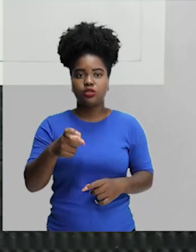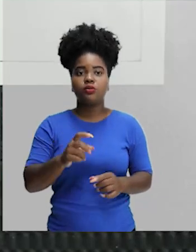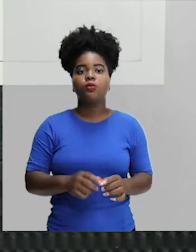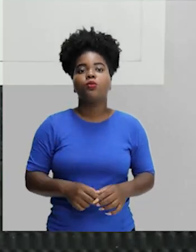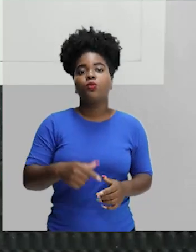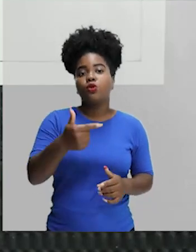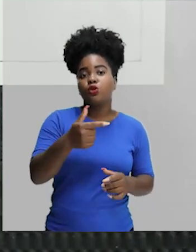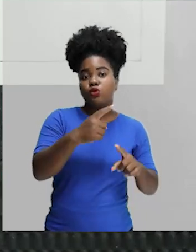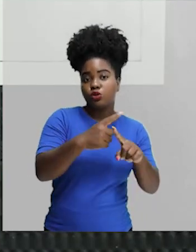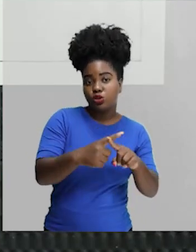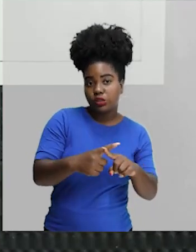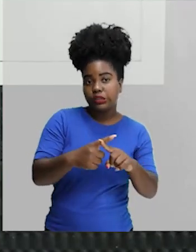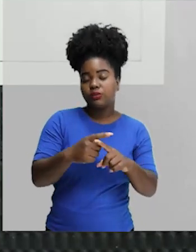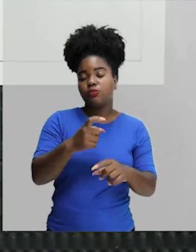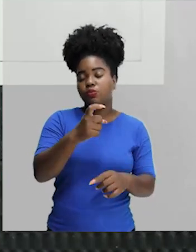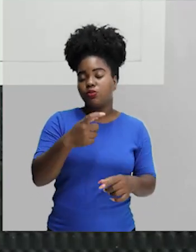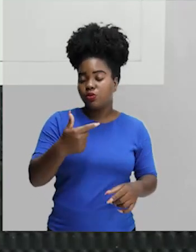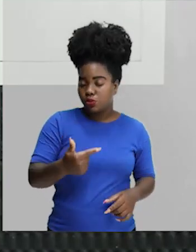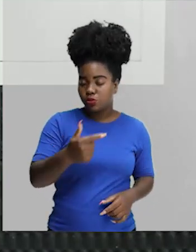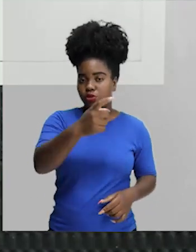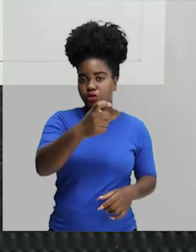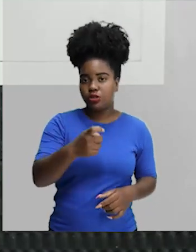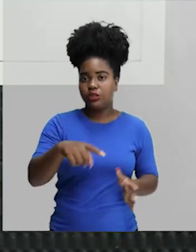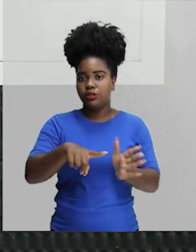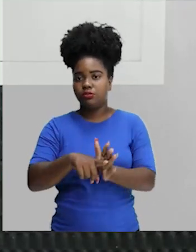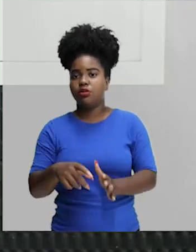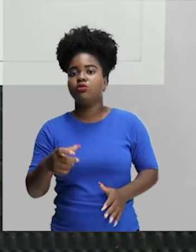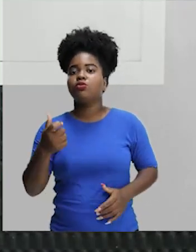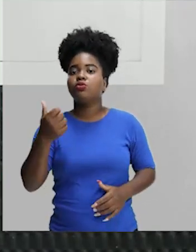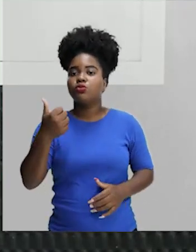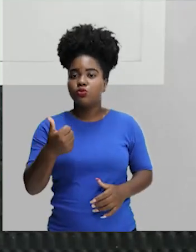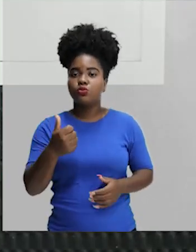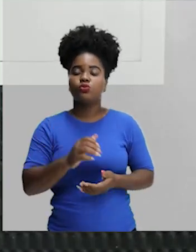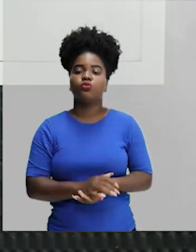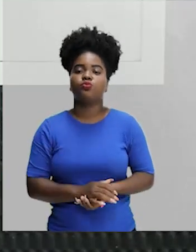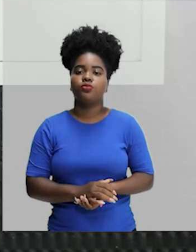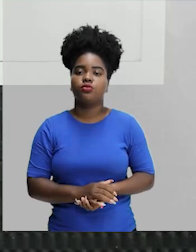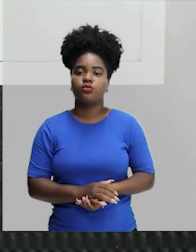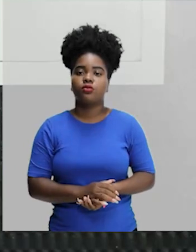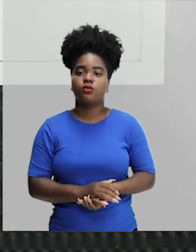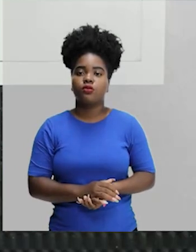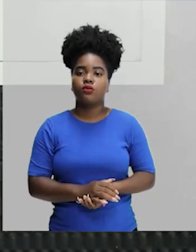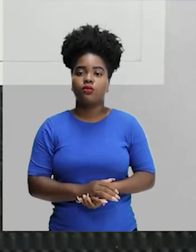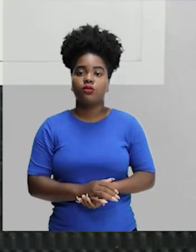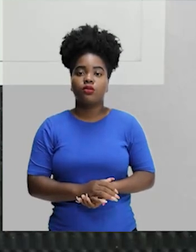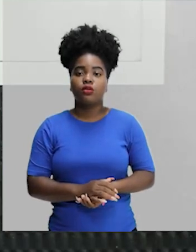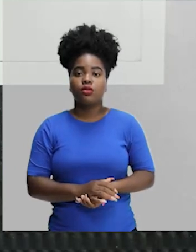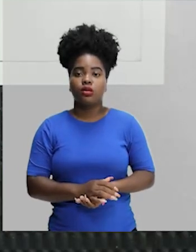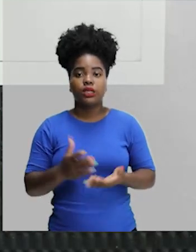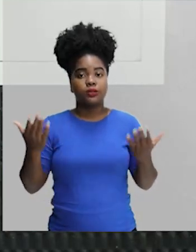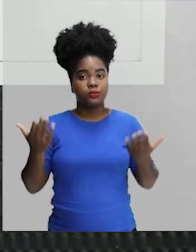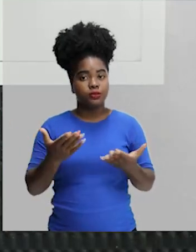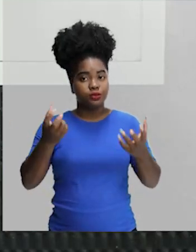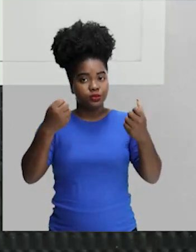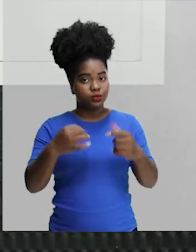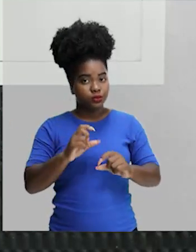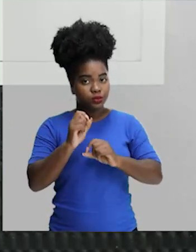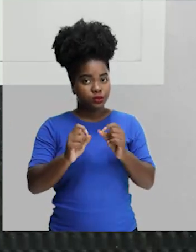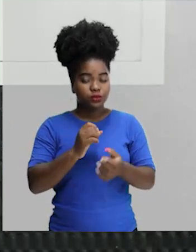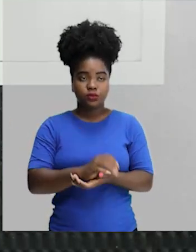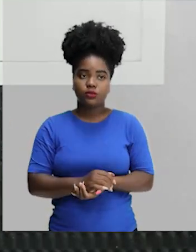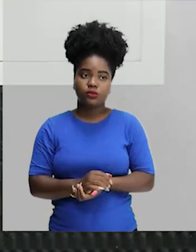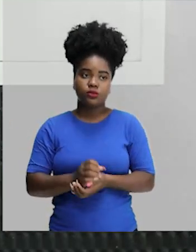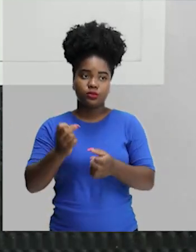1. Galera, aqui tem um problema. Qual o problema? Lá na definição de Biot-Ruffin, a gente diz que